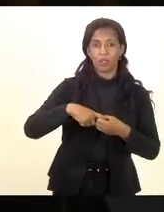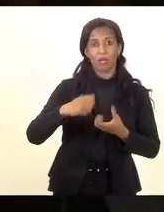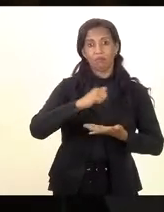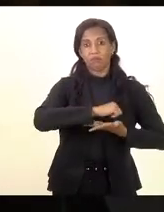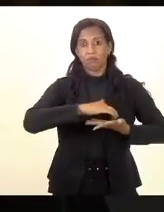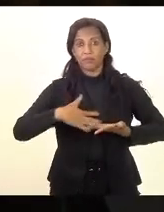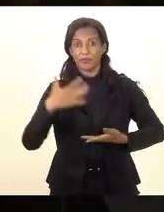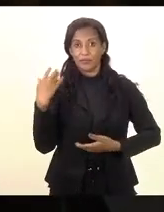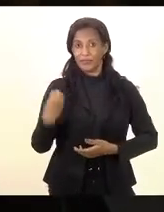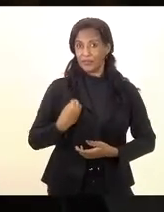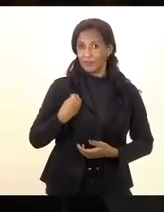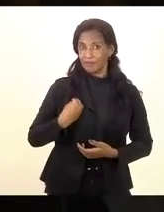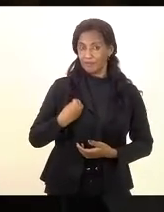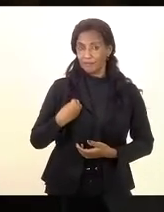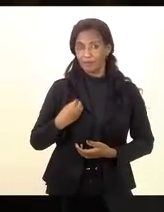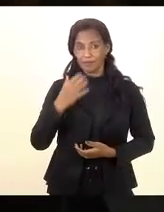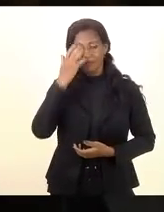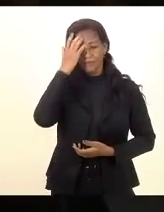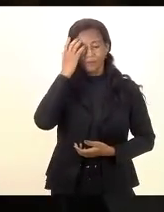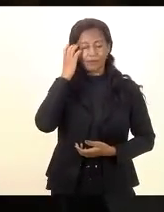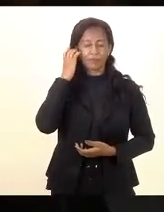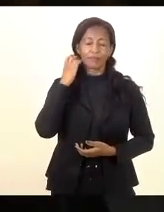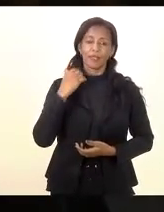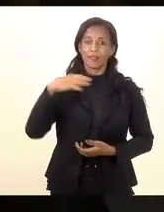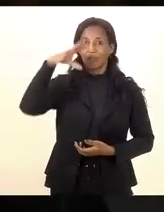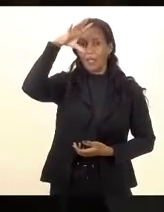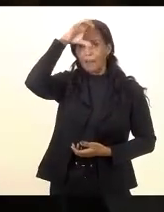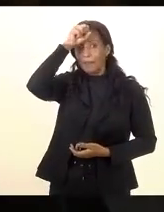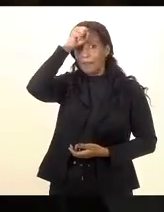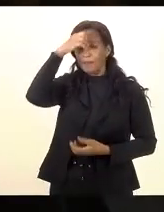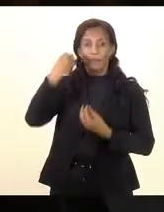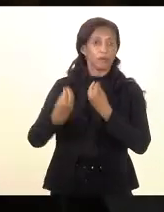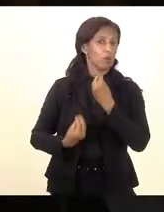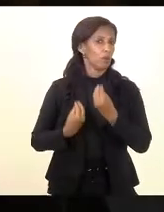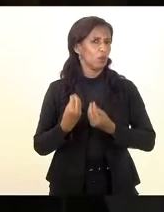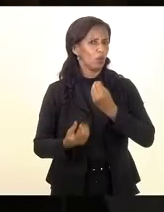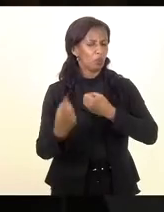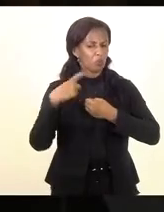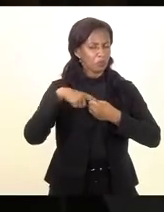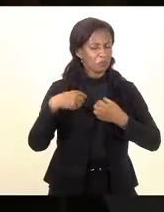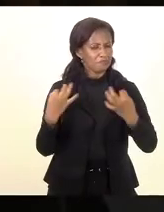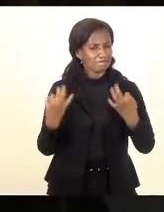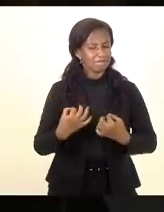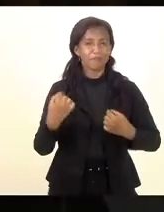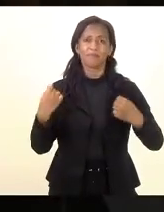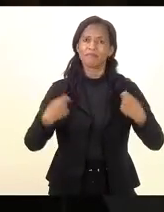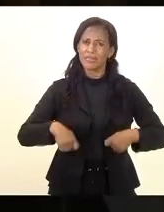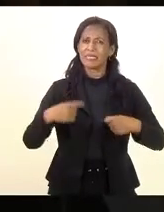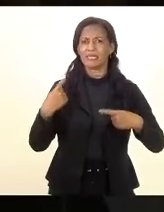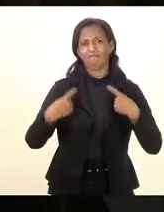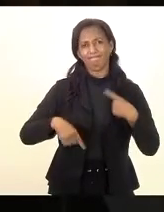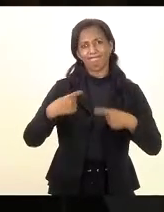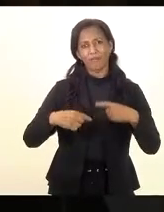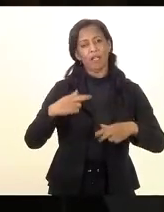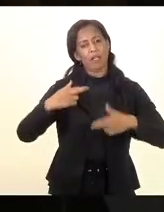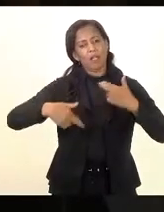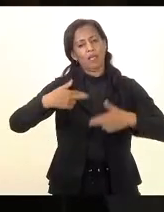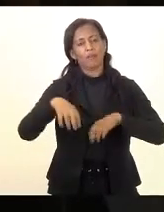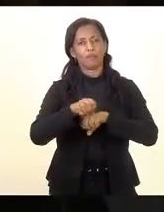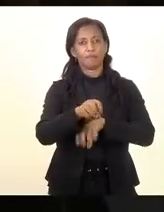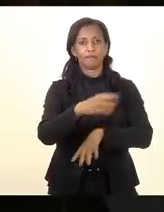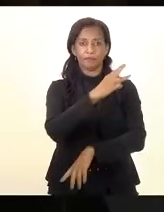presenciais e retomar o seu processo de ensino aprendizagem e aí a gente tem que fazer esse debate da reforma do ensino médio